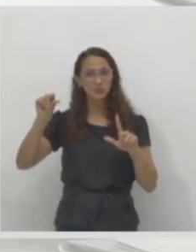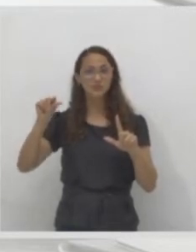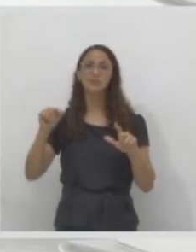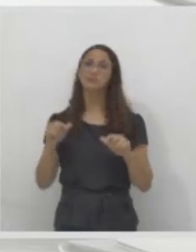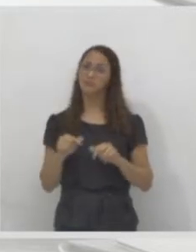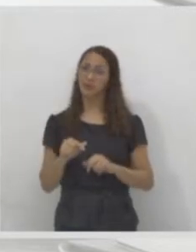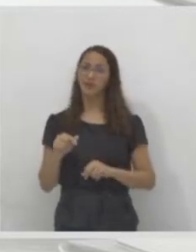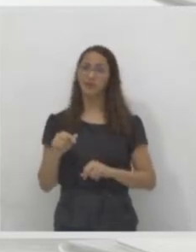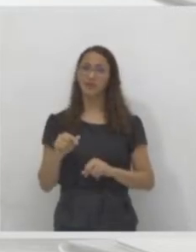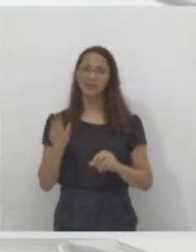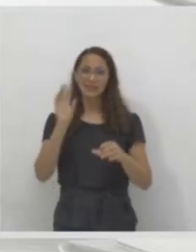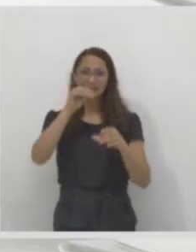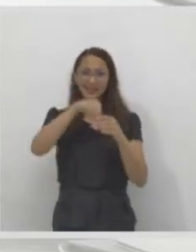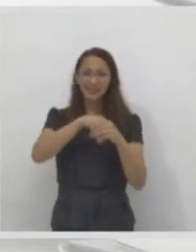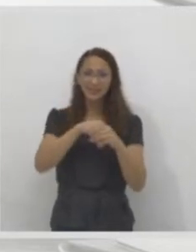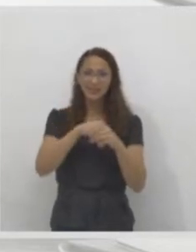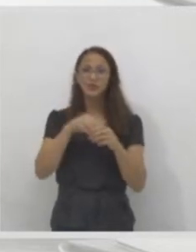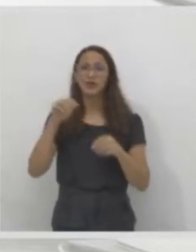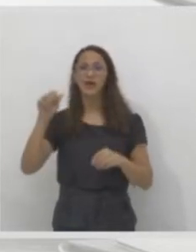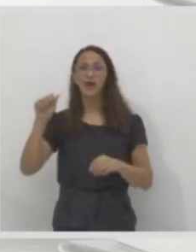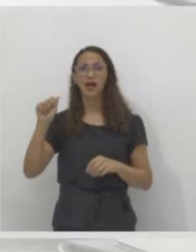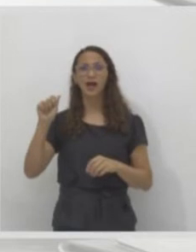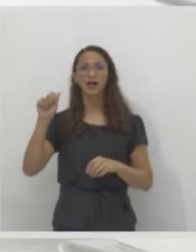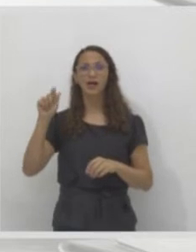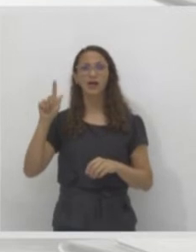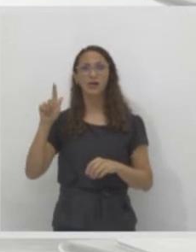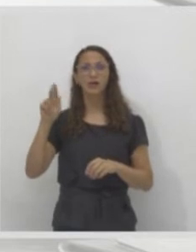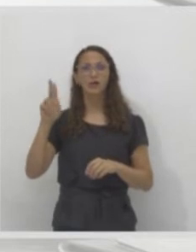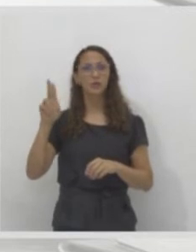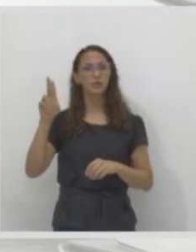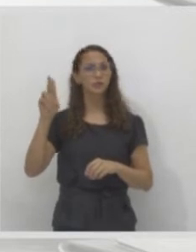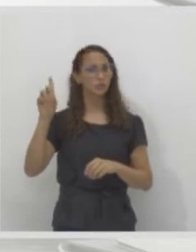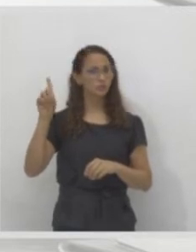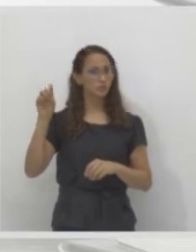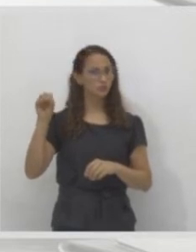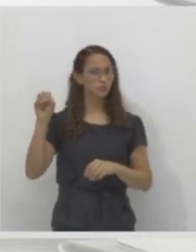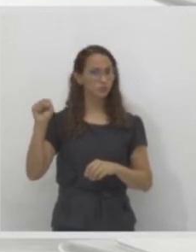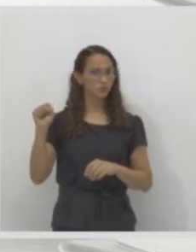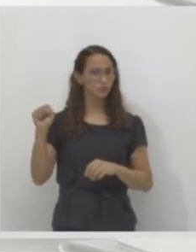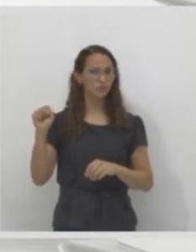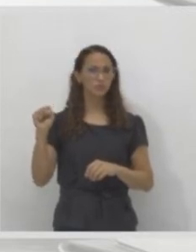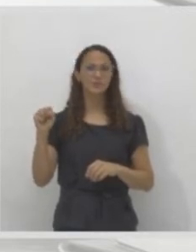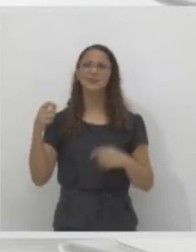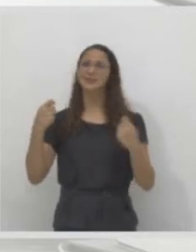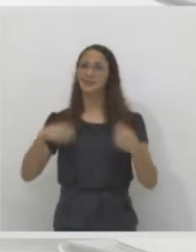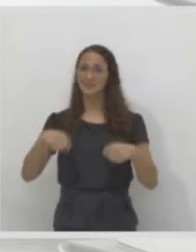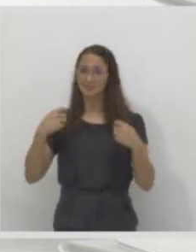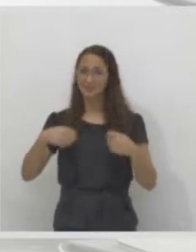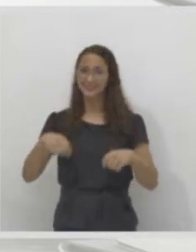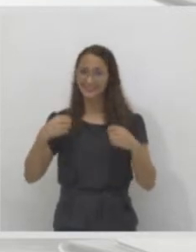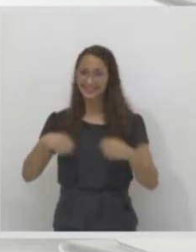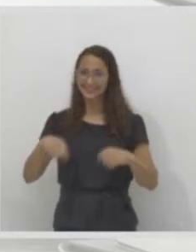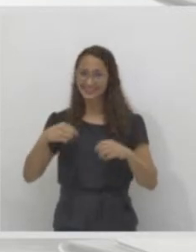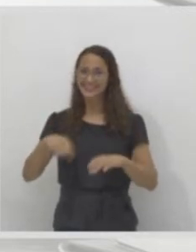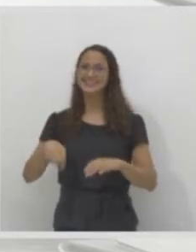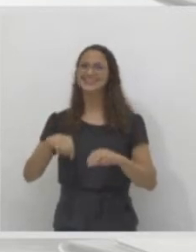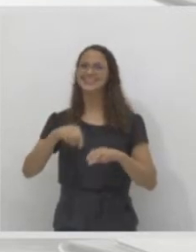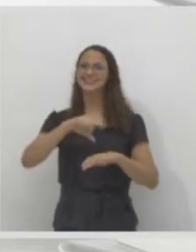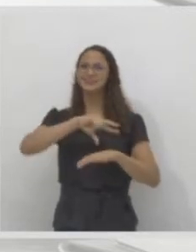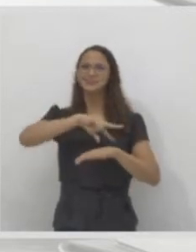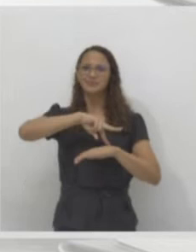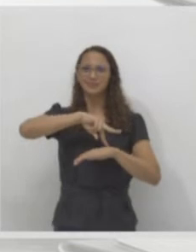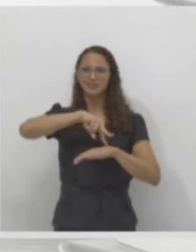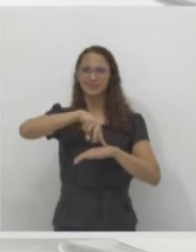agudos. Só lembrando que para ajudar nessas medidas, vocês teriam o transferidor, para conferir